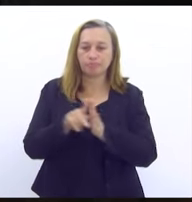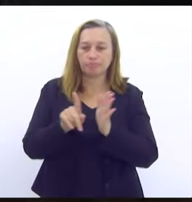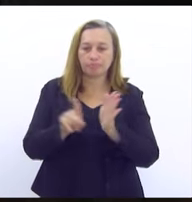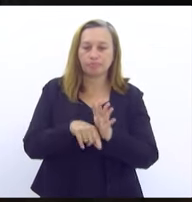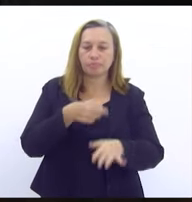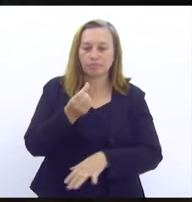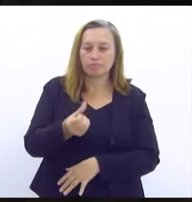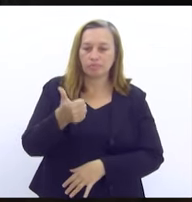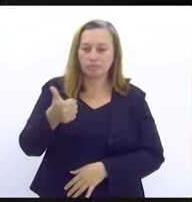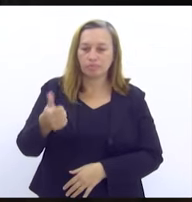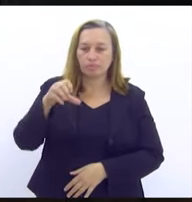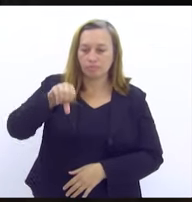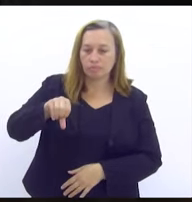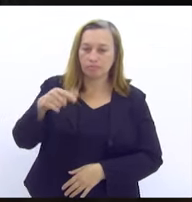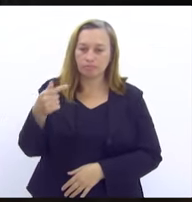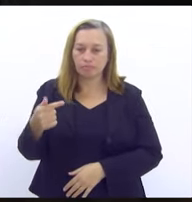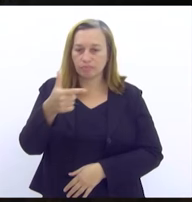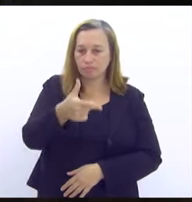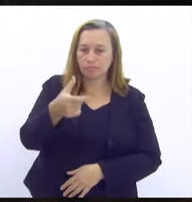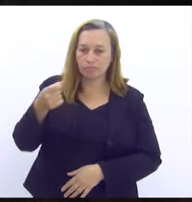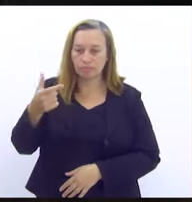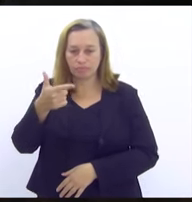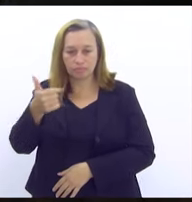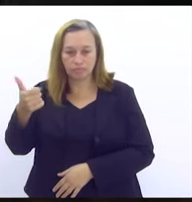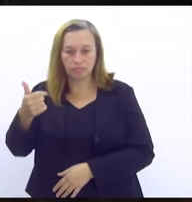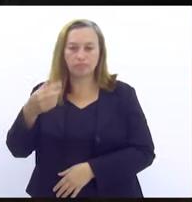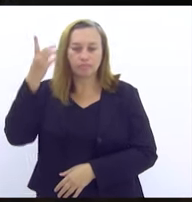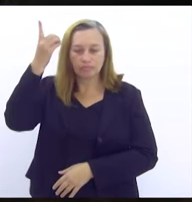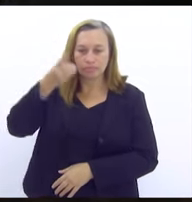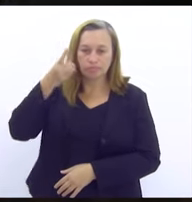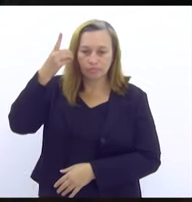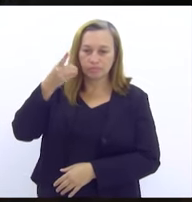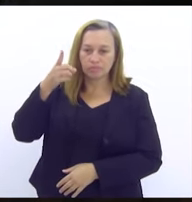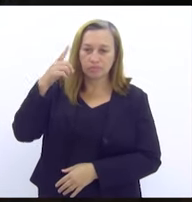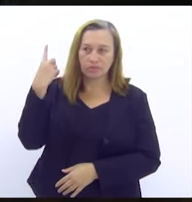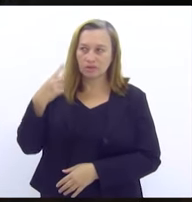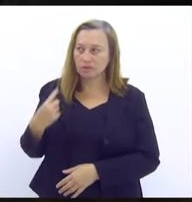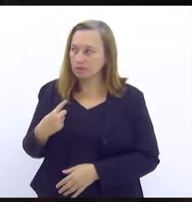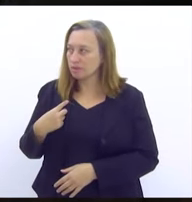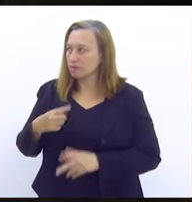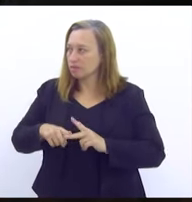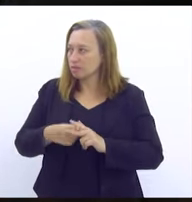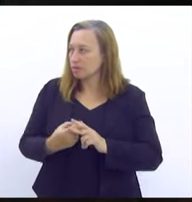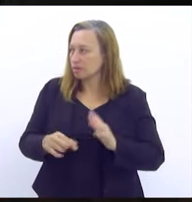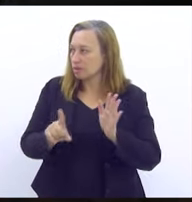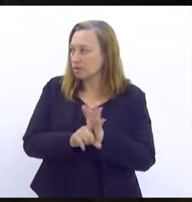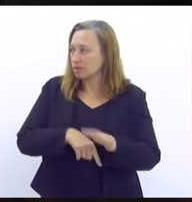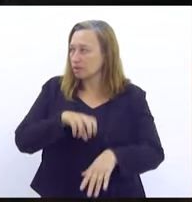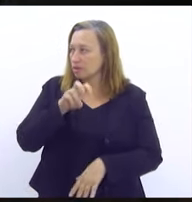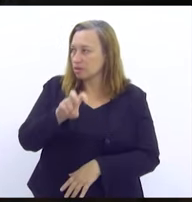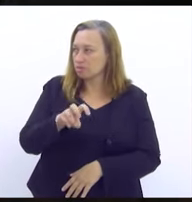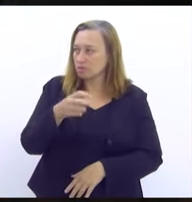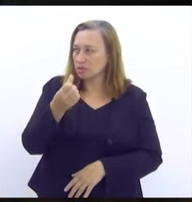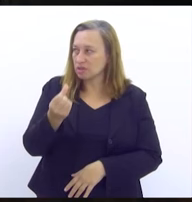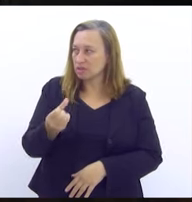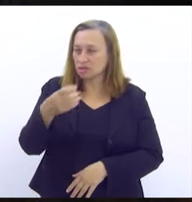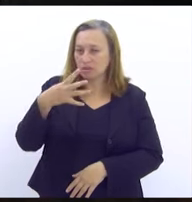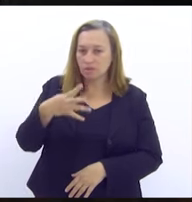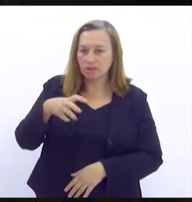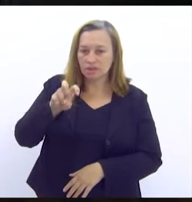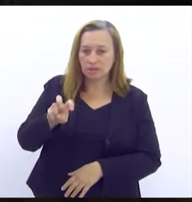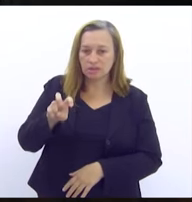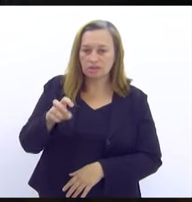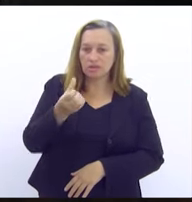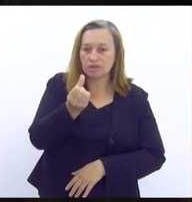número 6197 de 2022, de autoria da deputada Dani Monteiro, que altera a lei 5.645 de 6 de janeiro